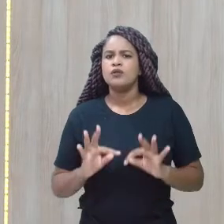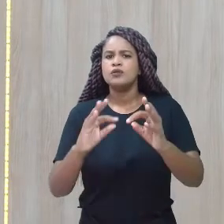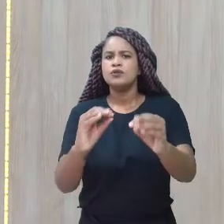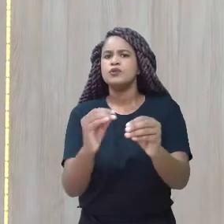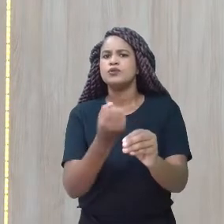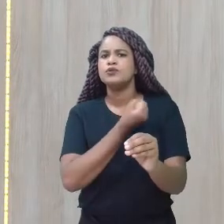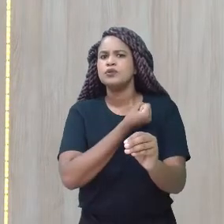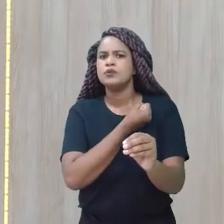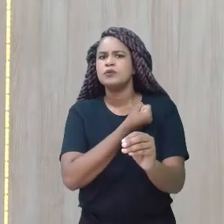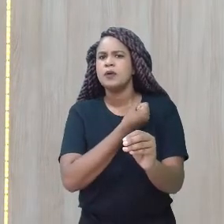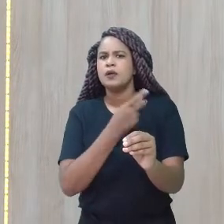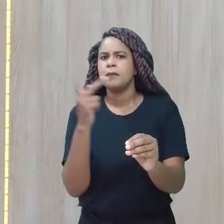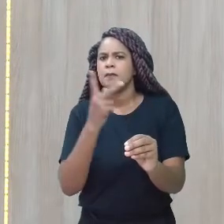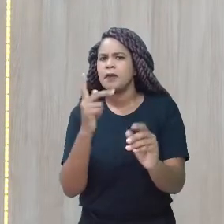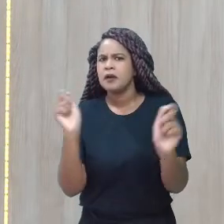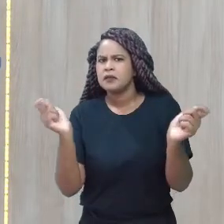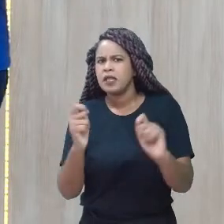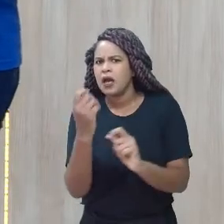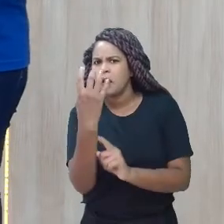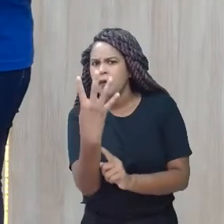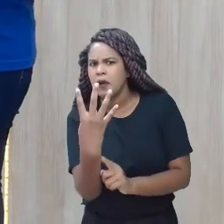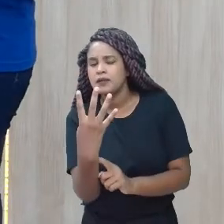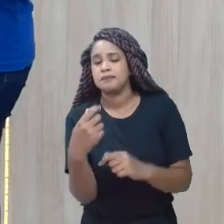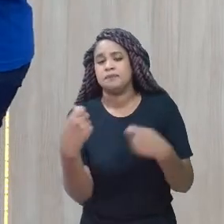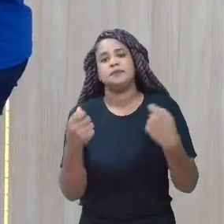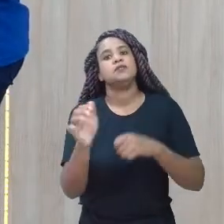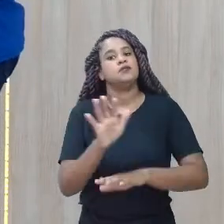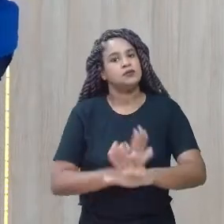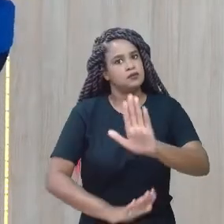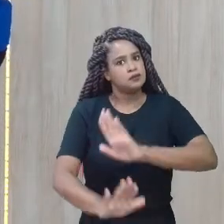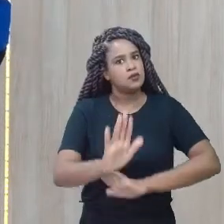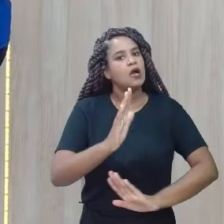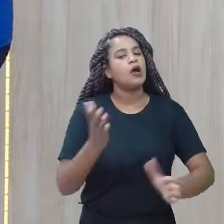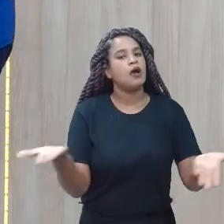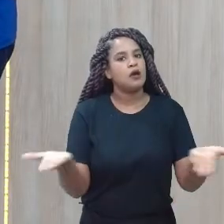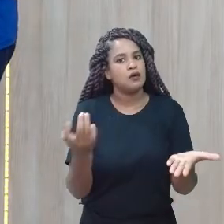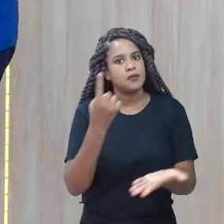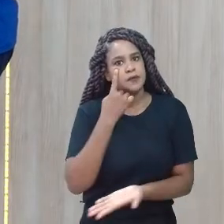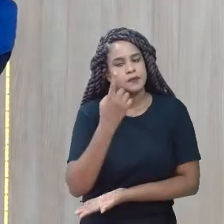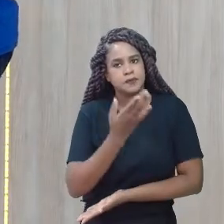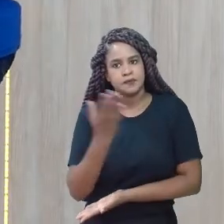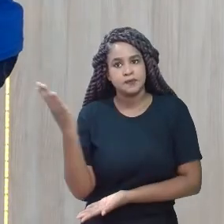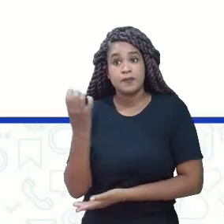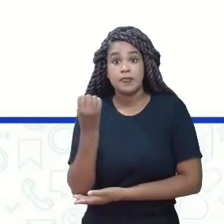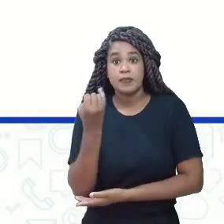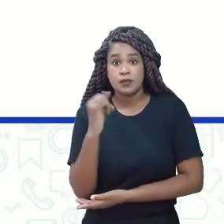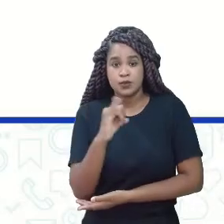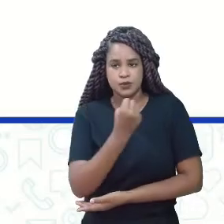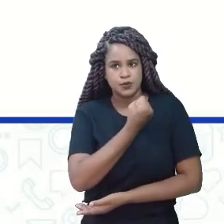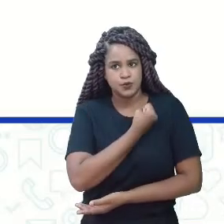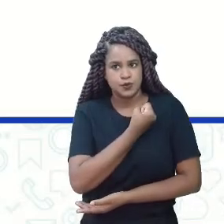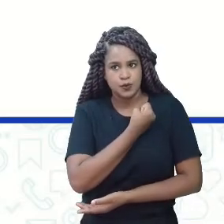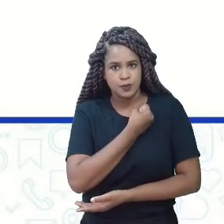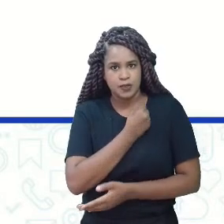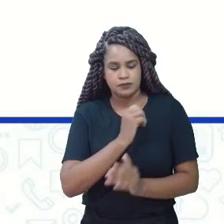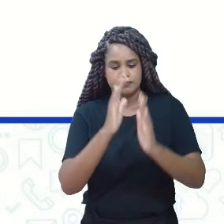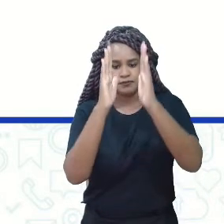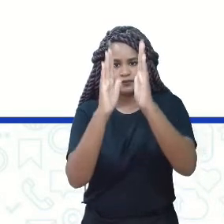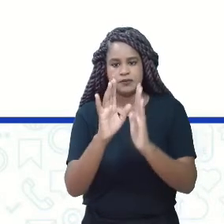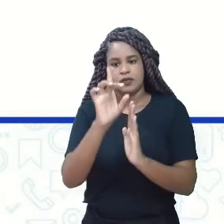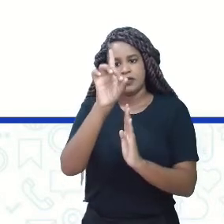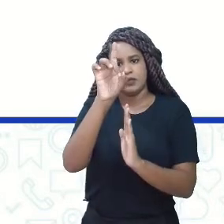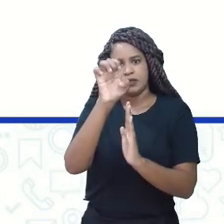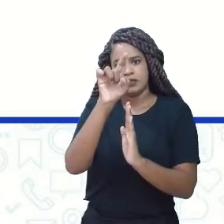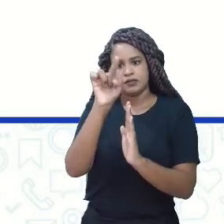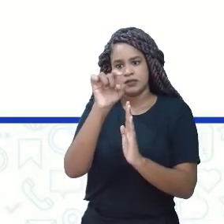para 4? Eu acredito que a gente vai ter que ter um cuidado aí, ó. Vamos dar uma olhadinha. Se os algarismos das dezenas e das